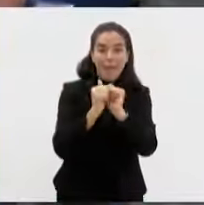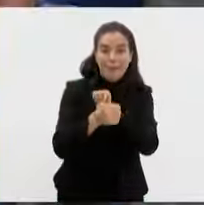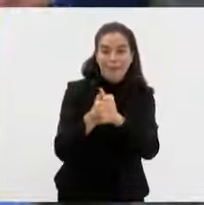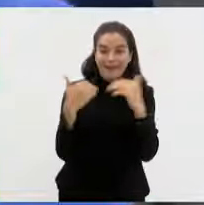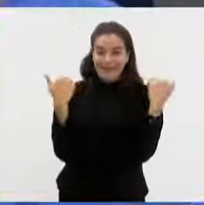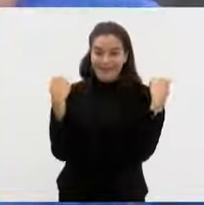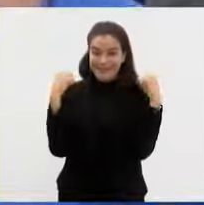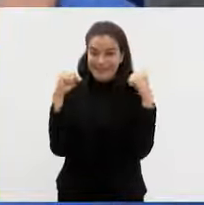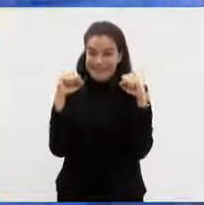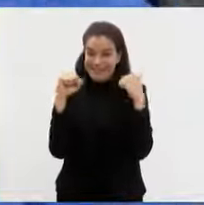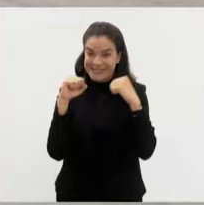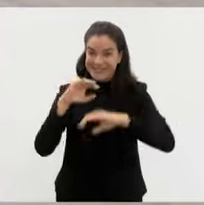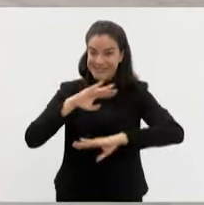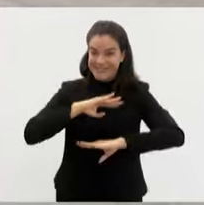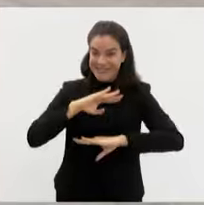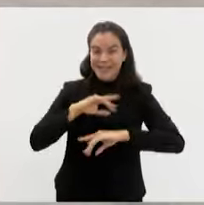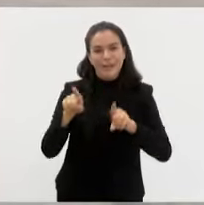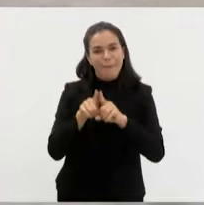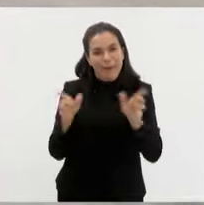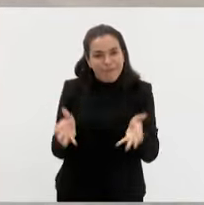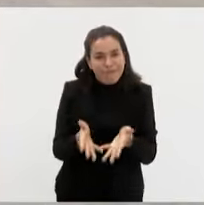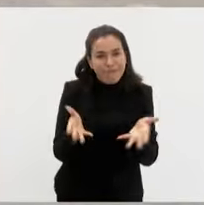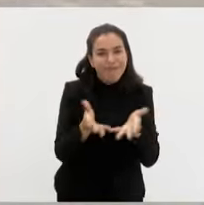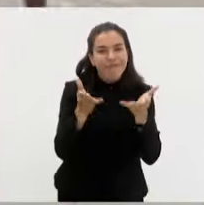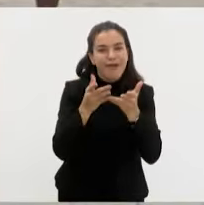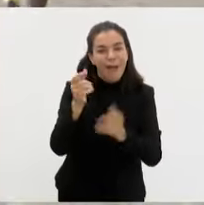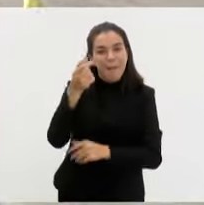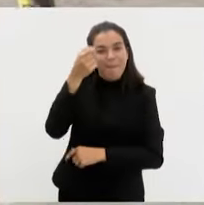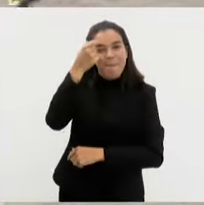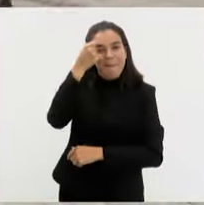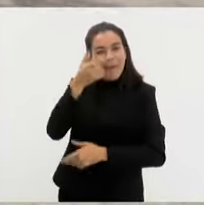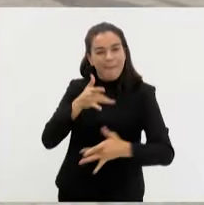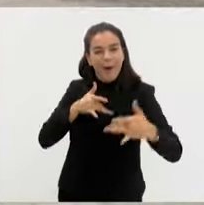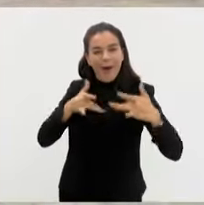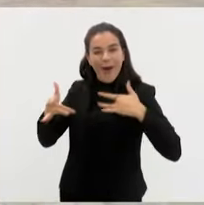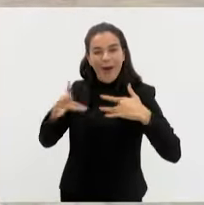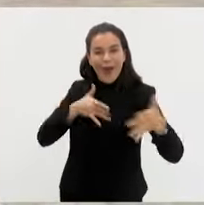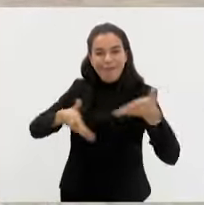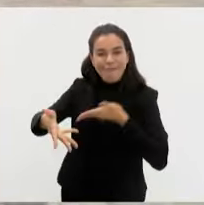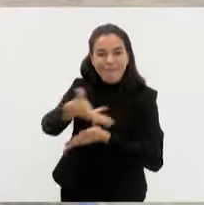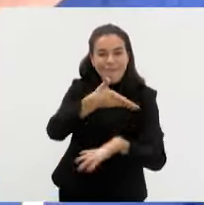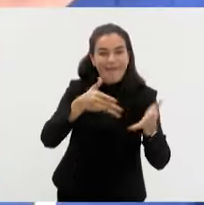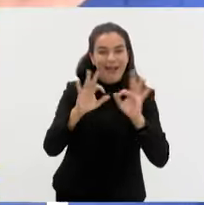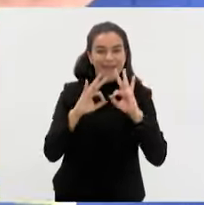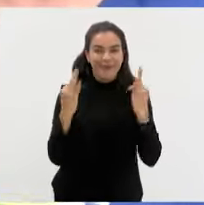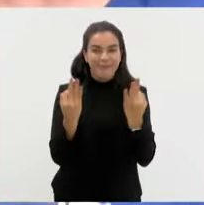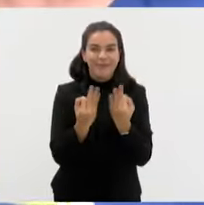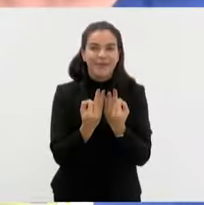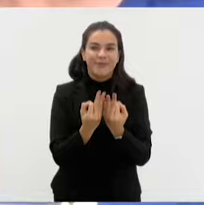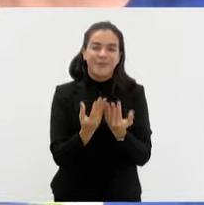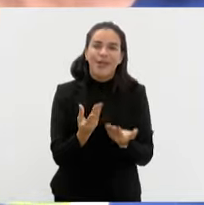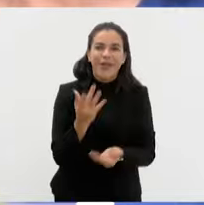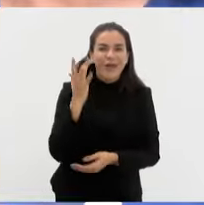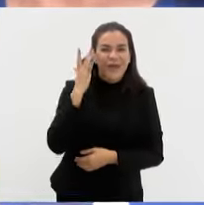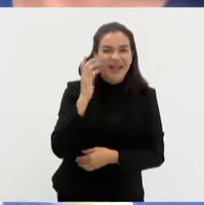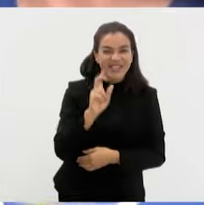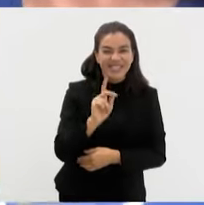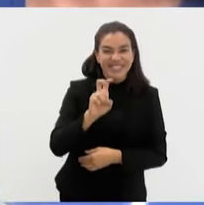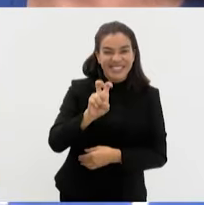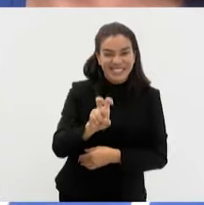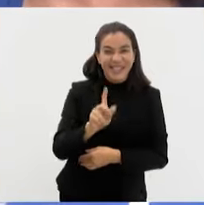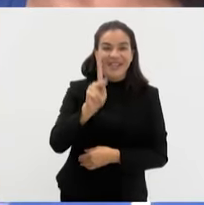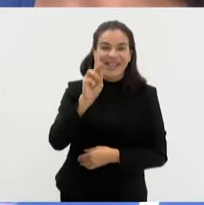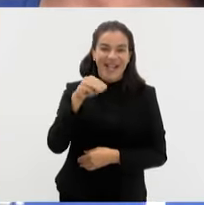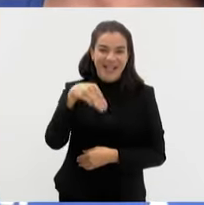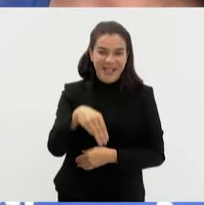de exercícios físicos, contribuiu para gerar memórias afetivas entre familiares. Mais que os 5 quilômetros, mais que